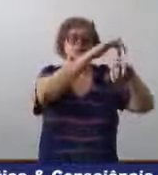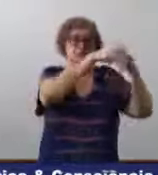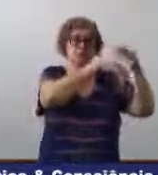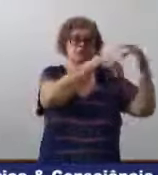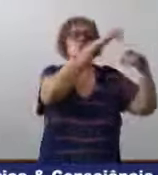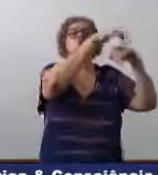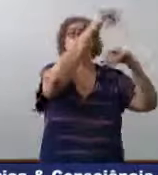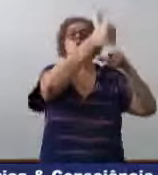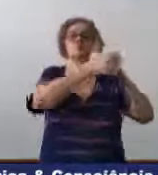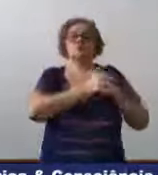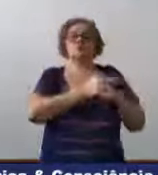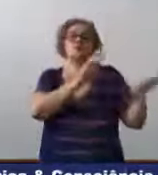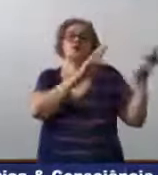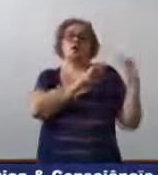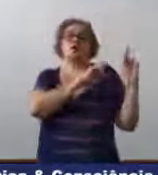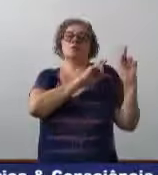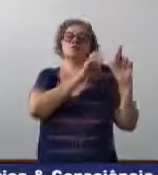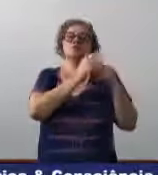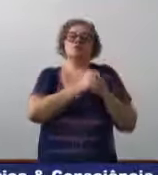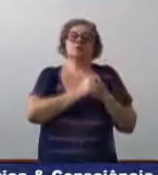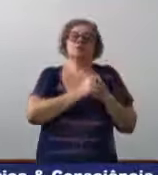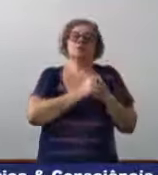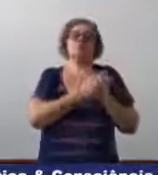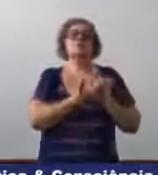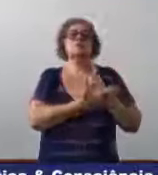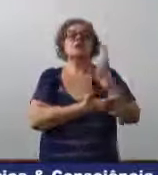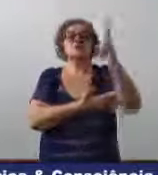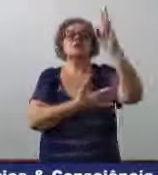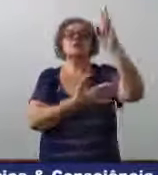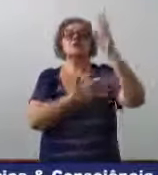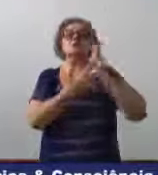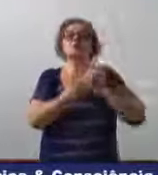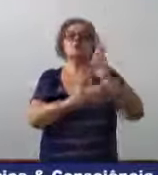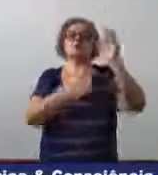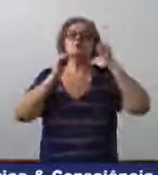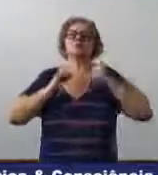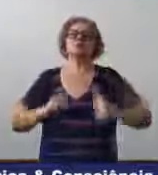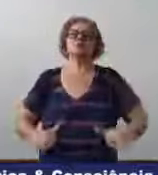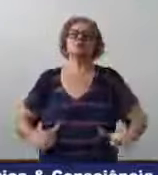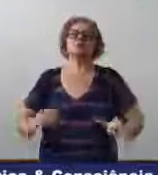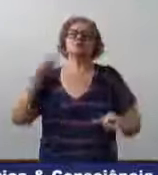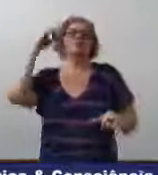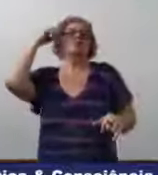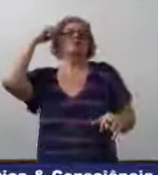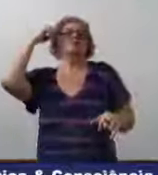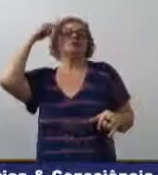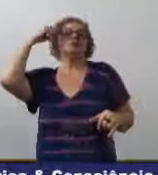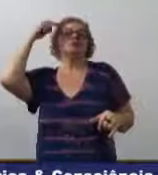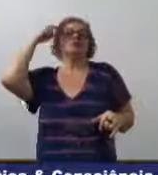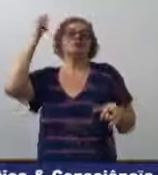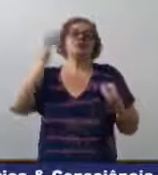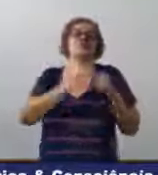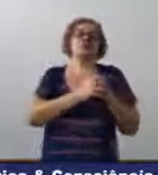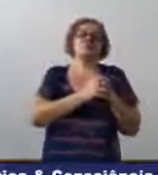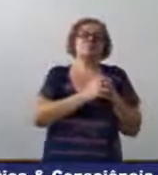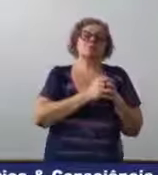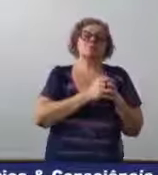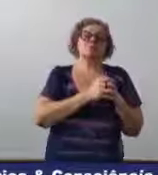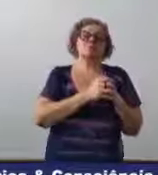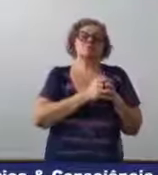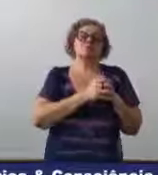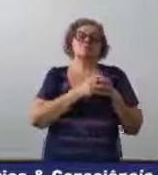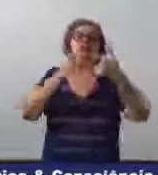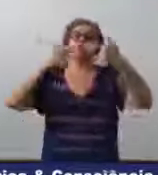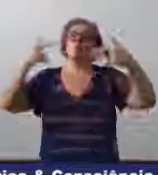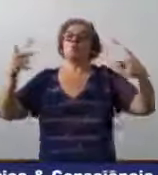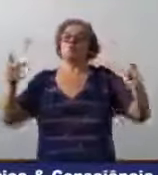evolução. Daí nossa responsabilidade, mesmo energética, quando nós pensamos. Isso